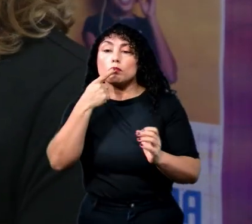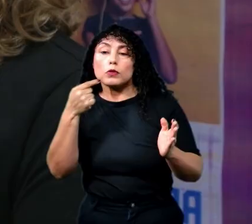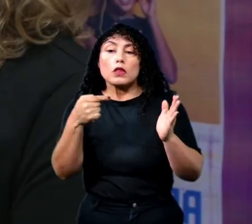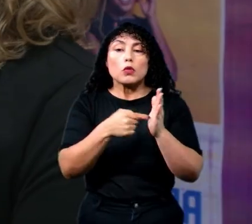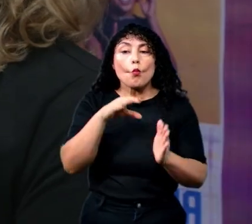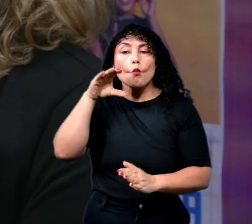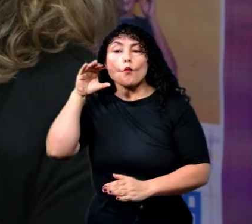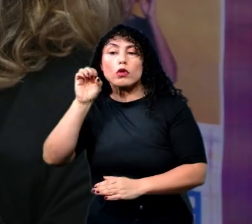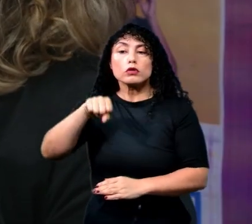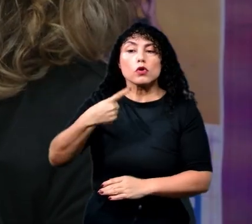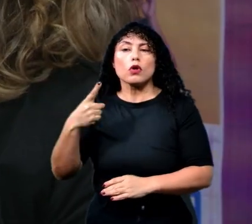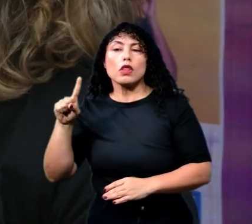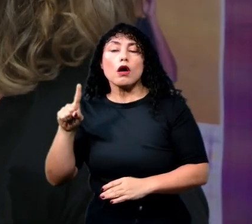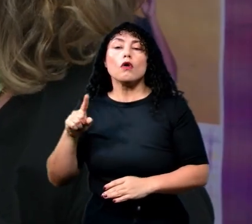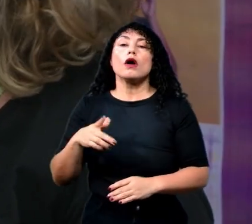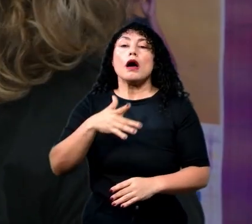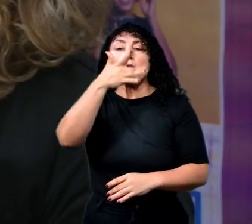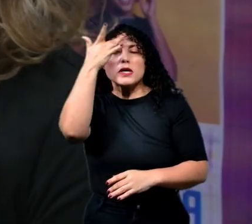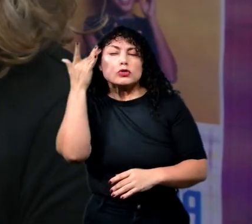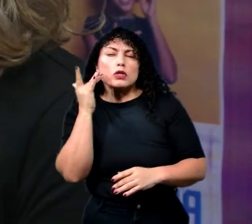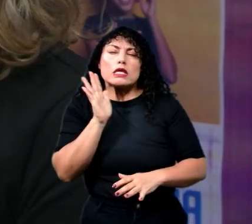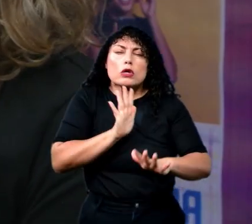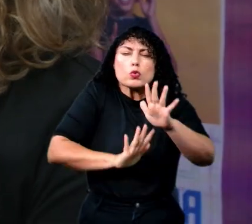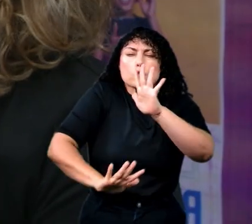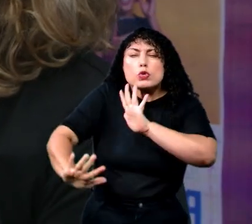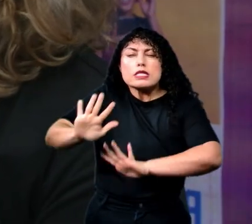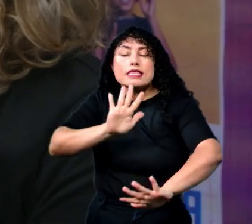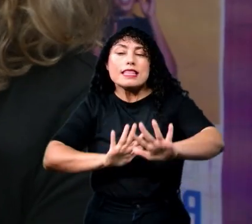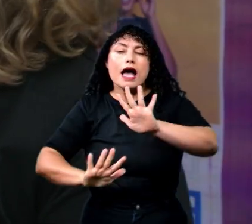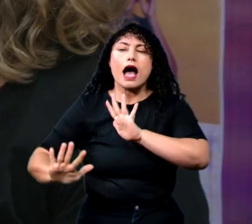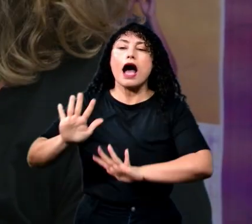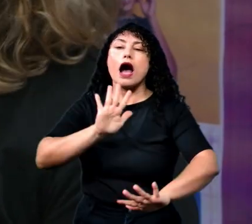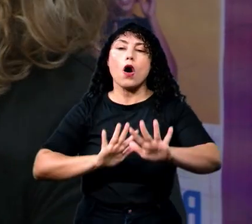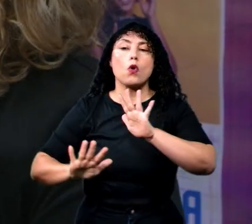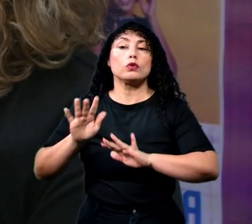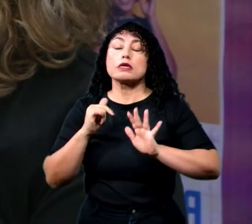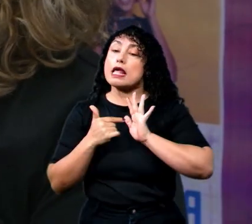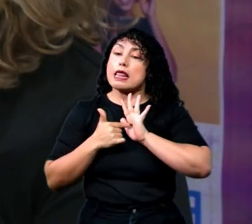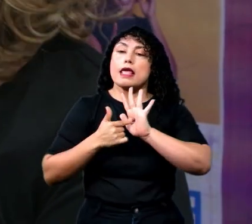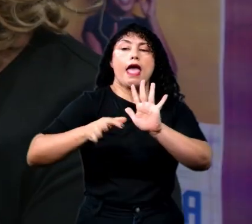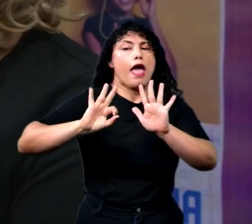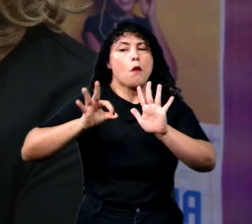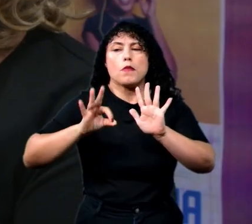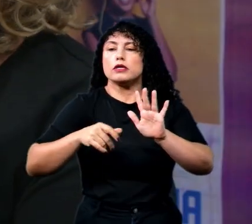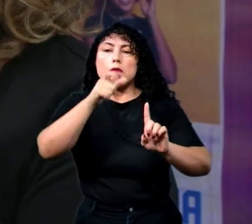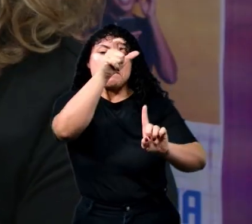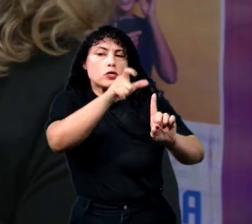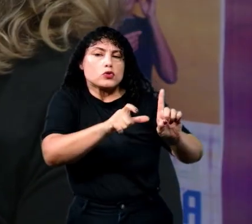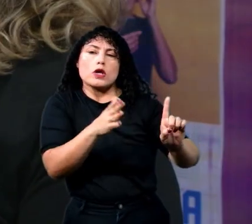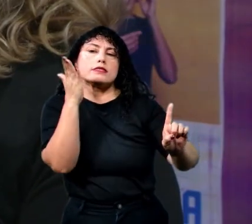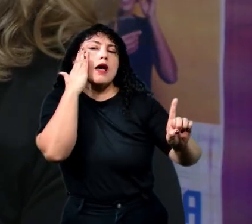não. Quando o denunciante é anônimo, a gente toma todo o cuidado para que ele não seja realmente identificado.